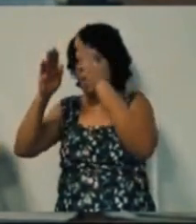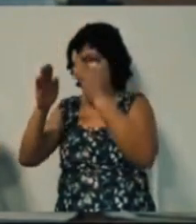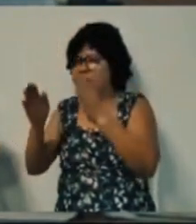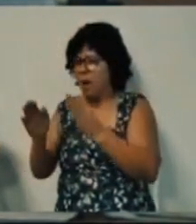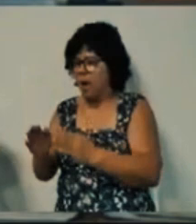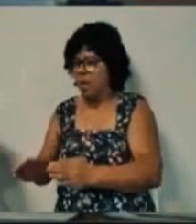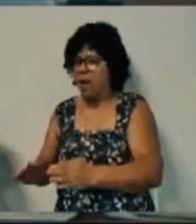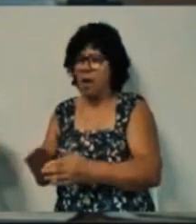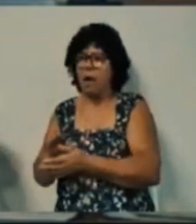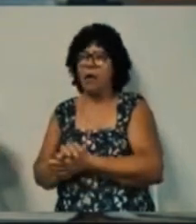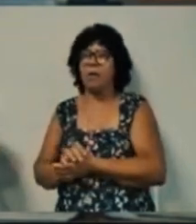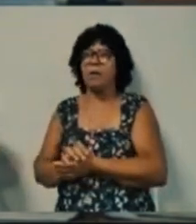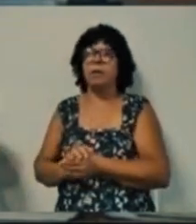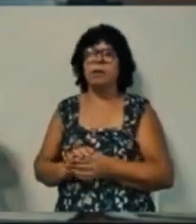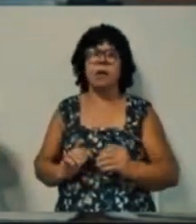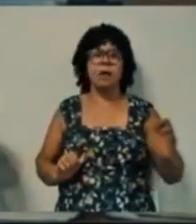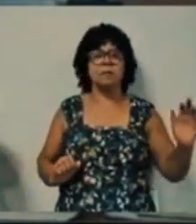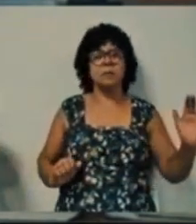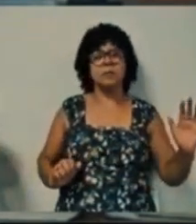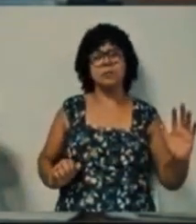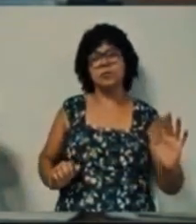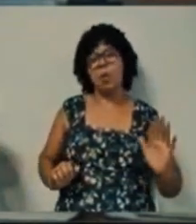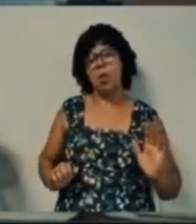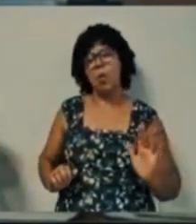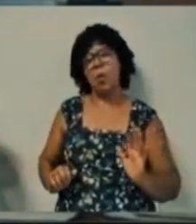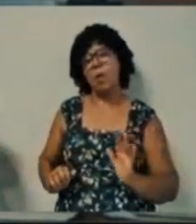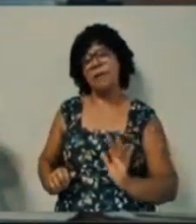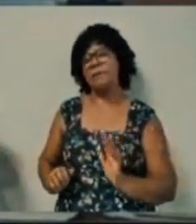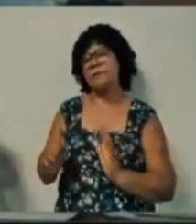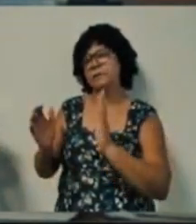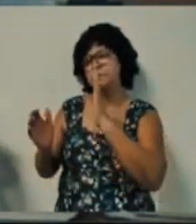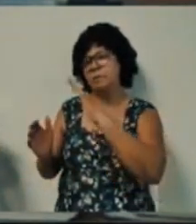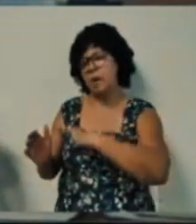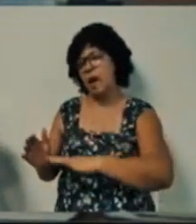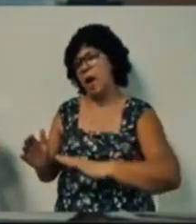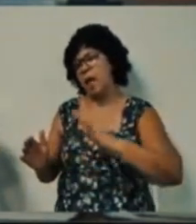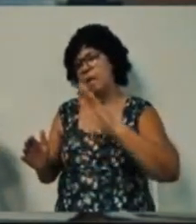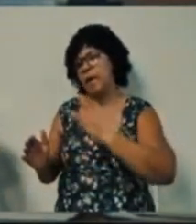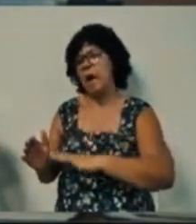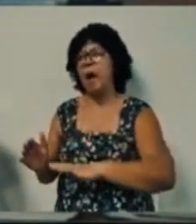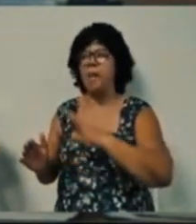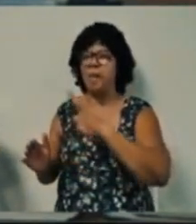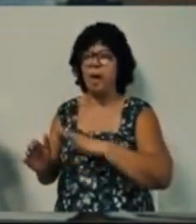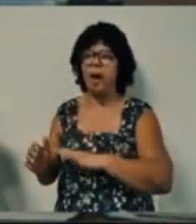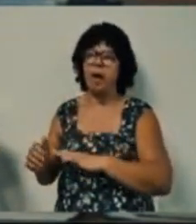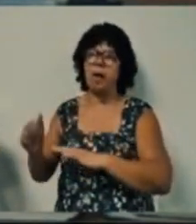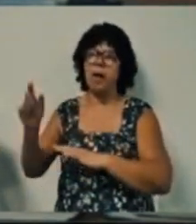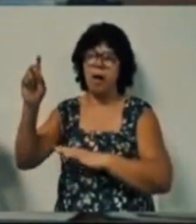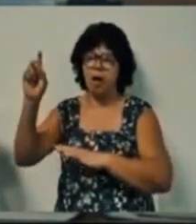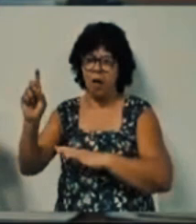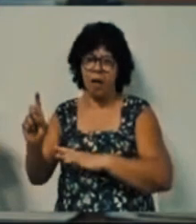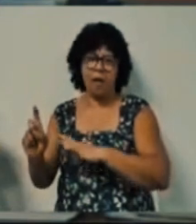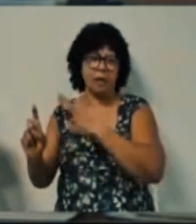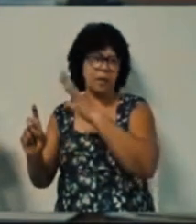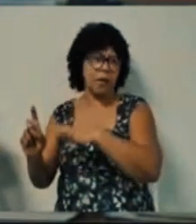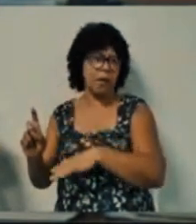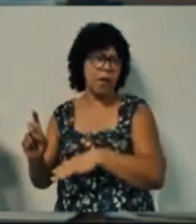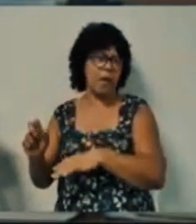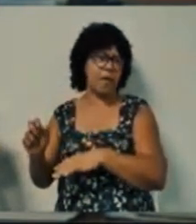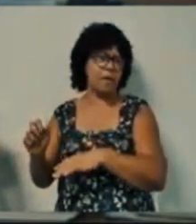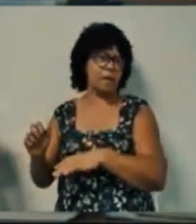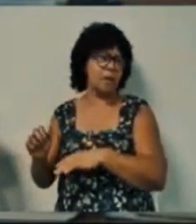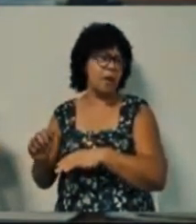vinham para ali de todos os lugares, não só para venerar a deusa Diana, mas